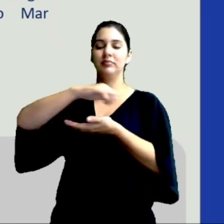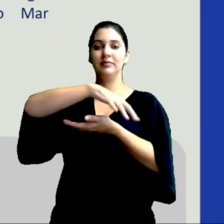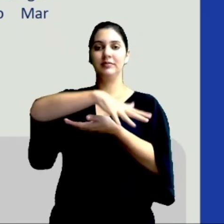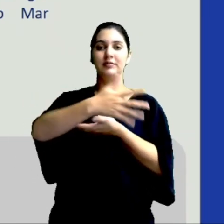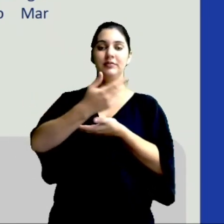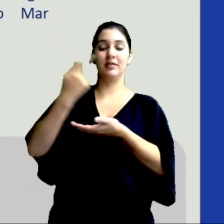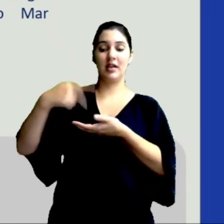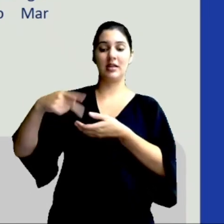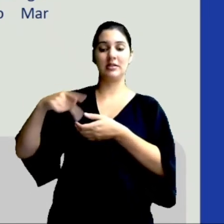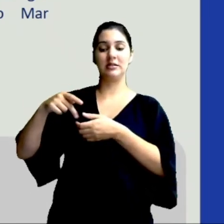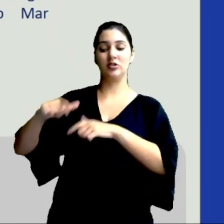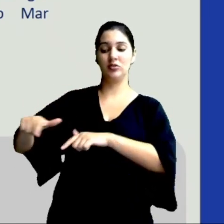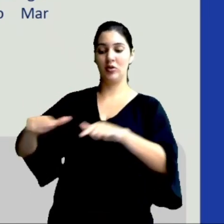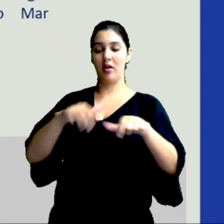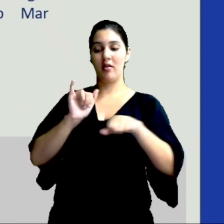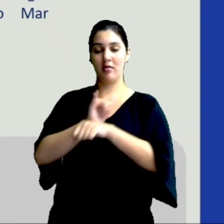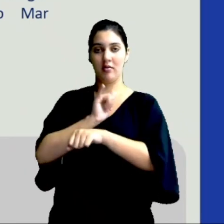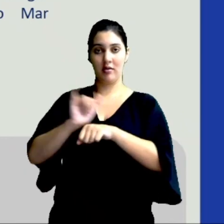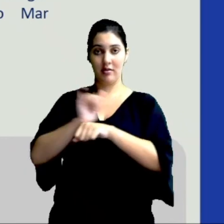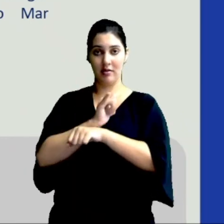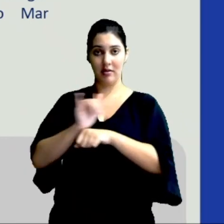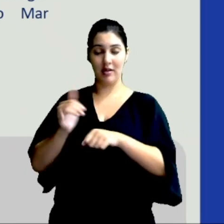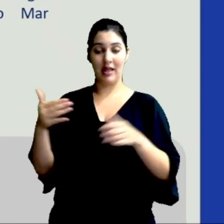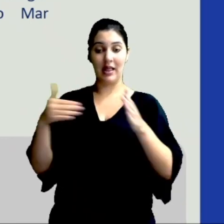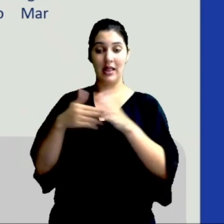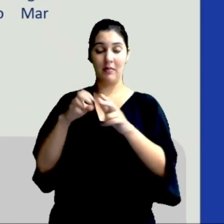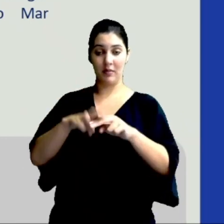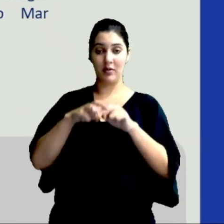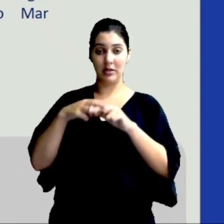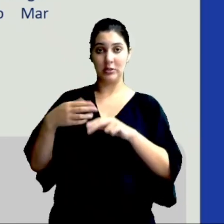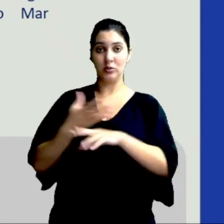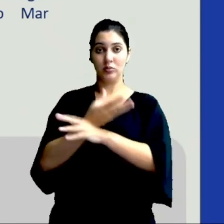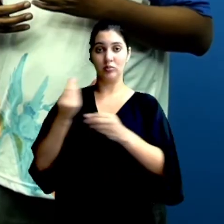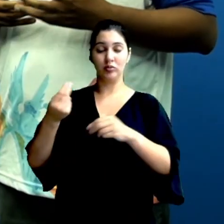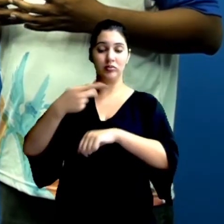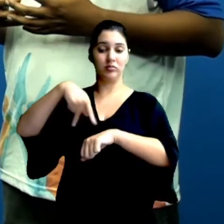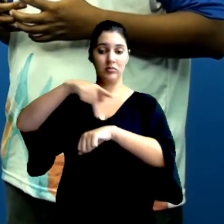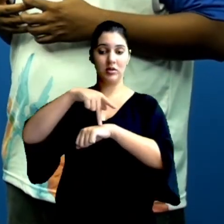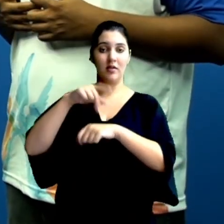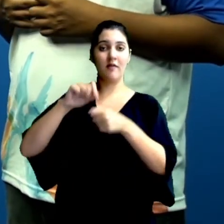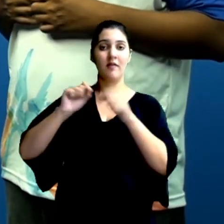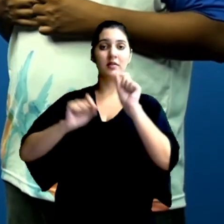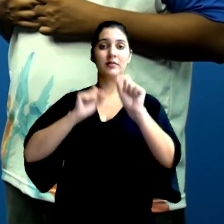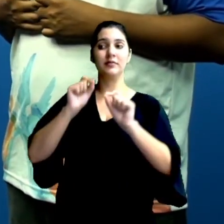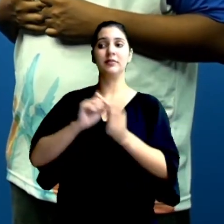região estratégica, né? Então, até por isso, muitos desses países eles fazem